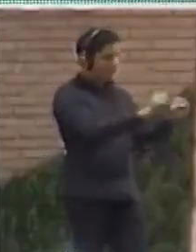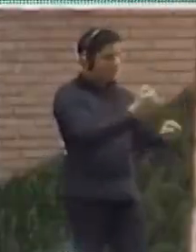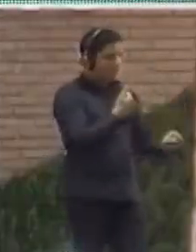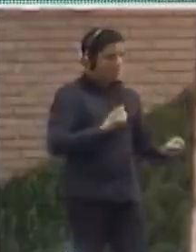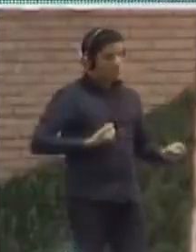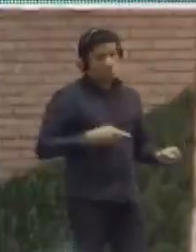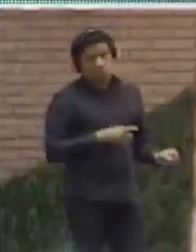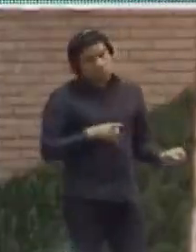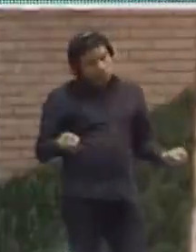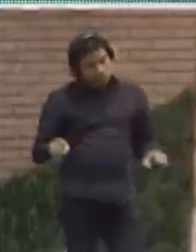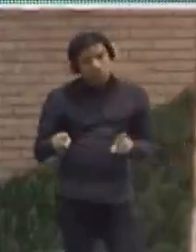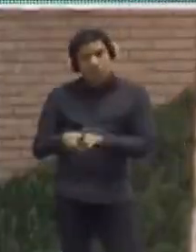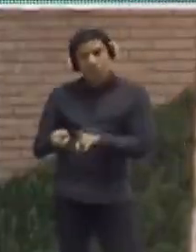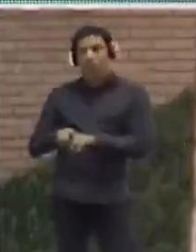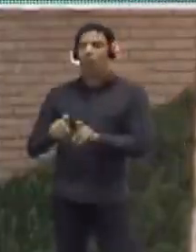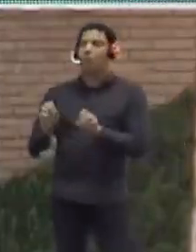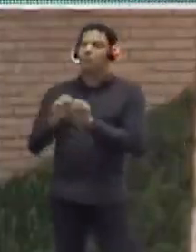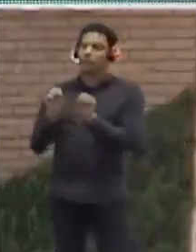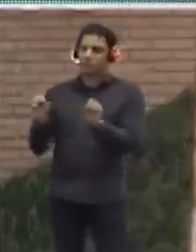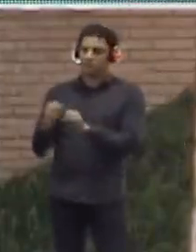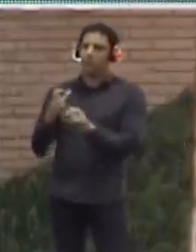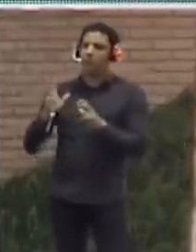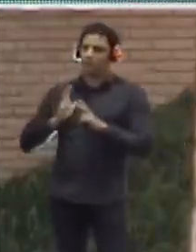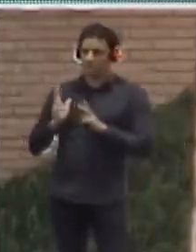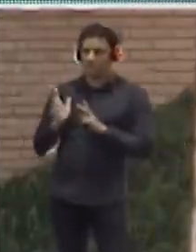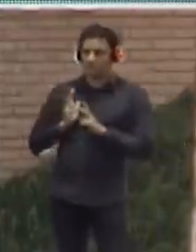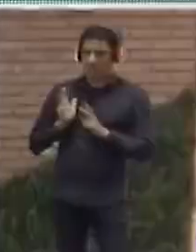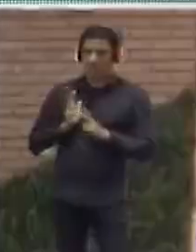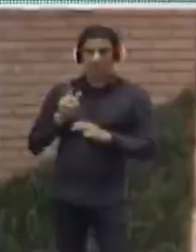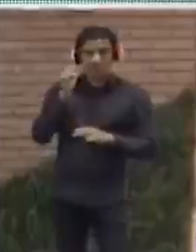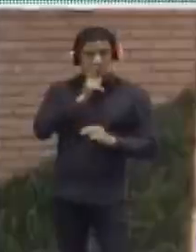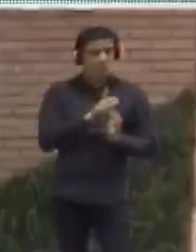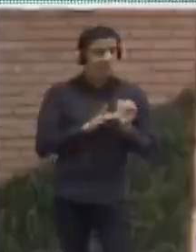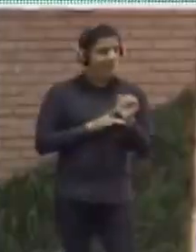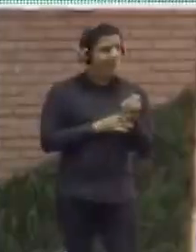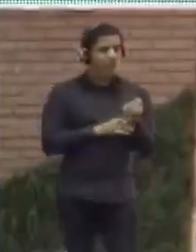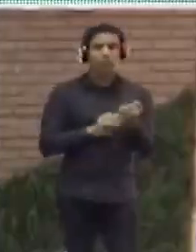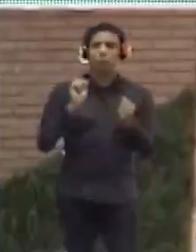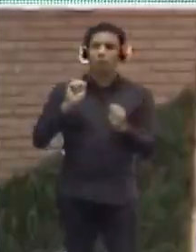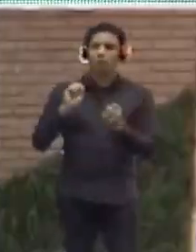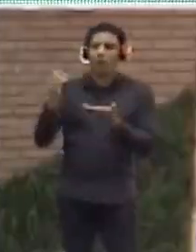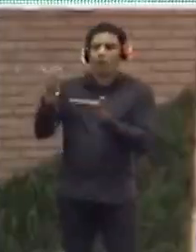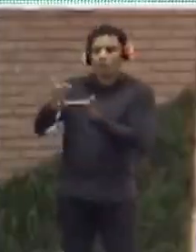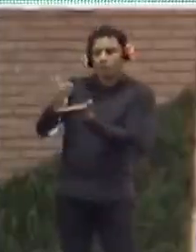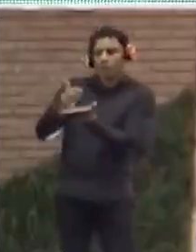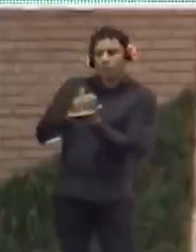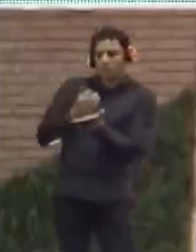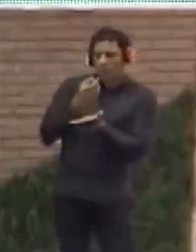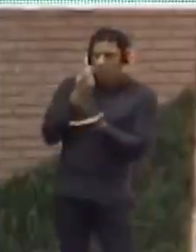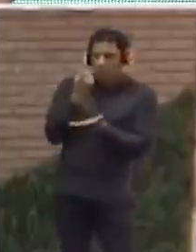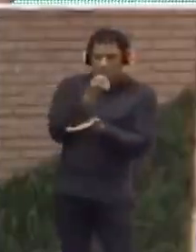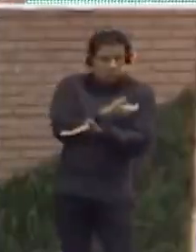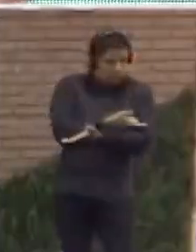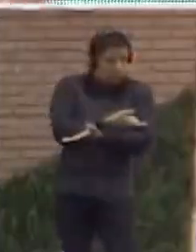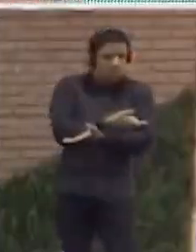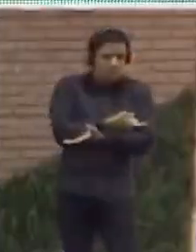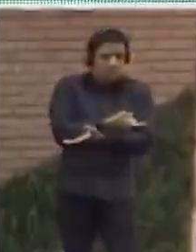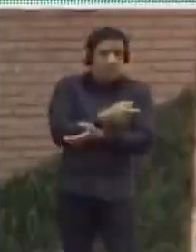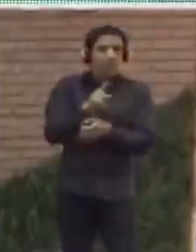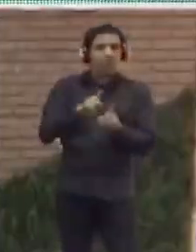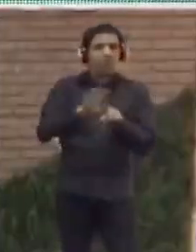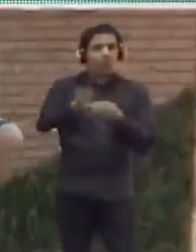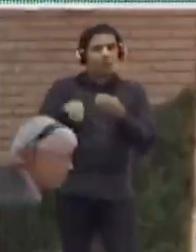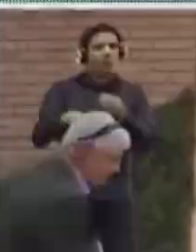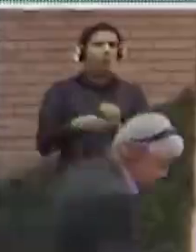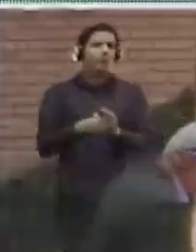na verdade, porque assim você conseguia garantir financiamento para esses empreendimentos. E, claro, a implementação desses elementos